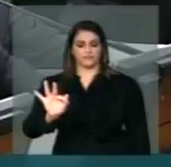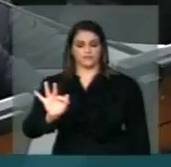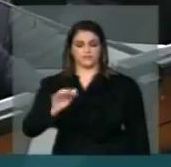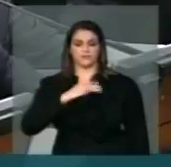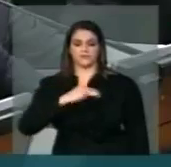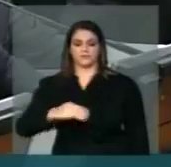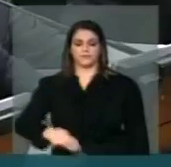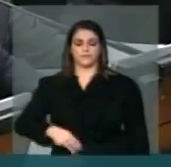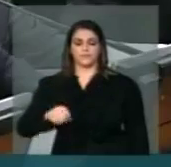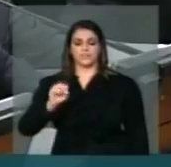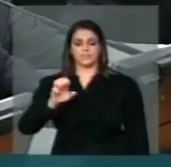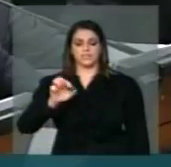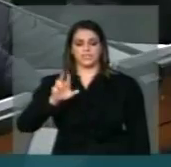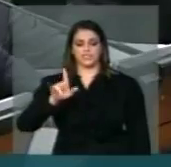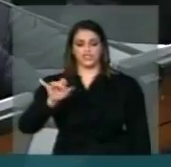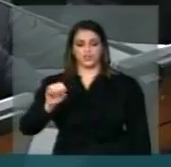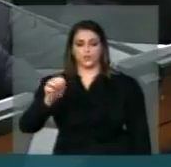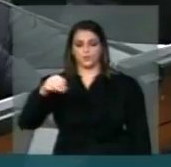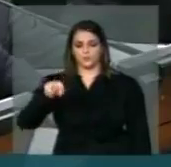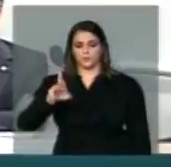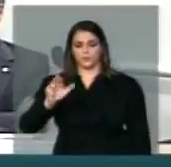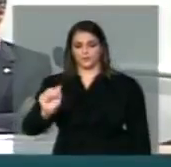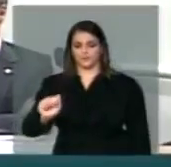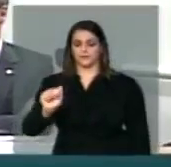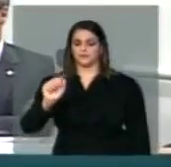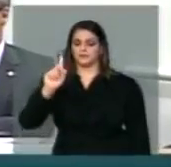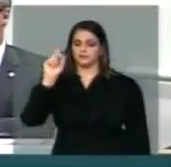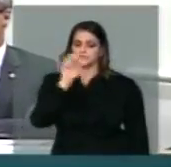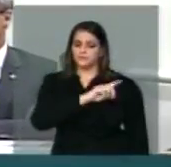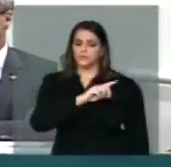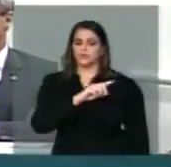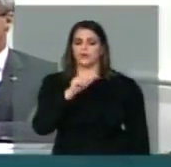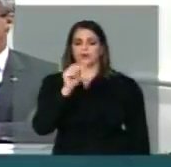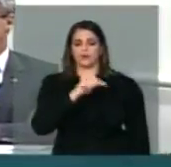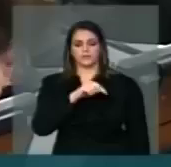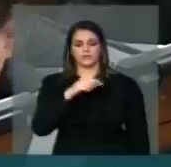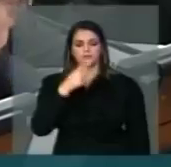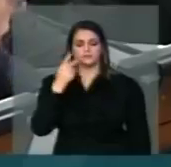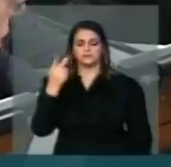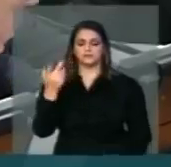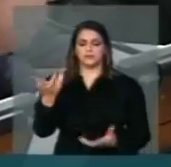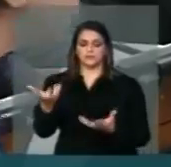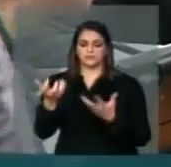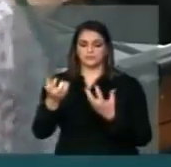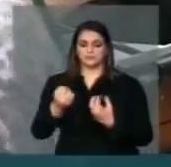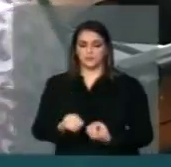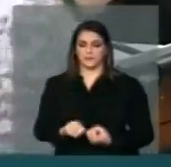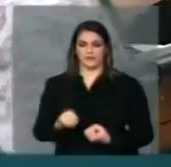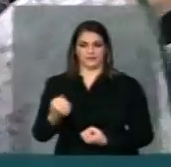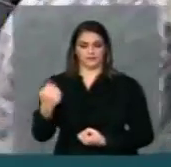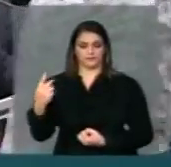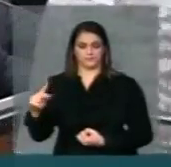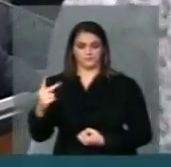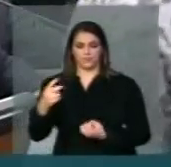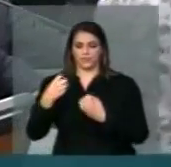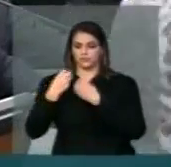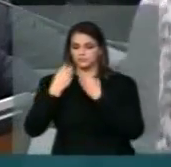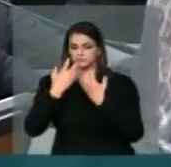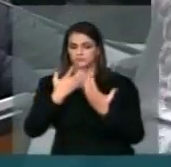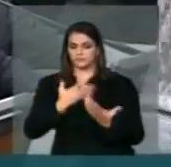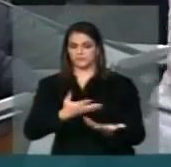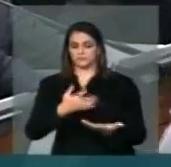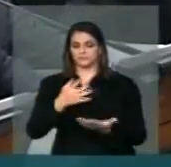teve, inclusive, dificuldades de reconhecer e fazer e receber a delação do